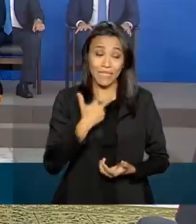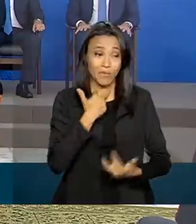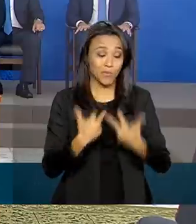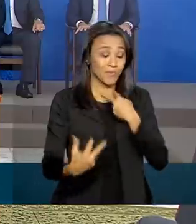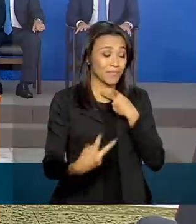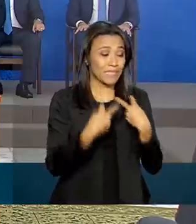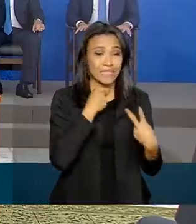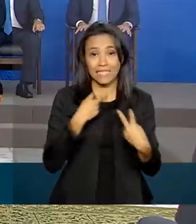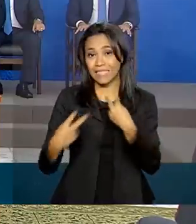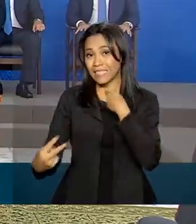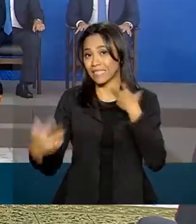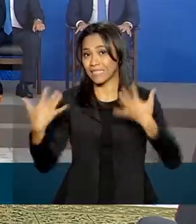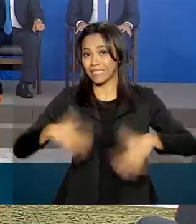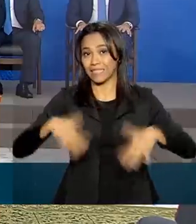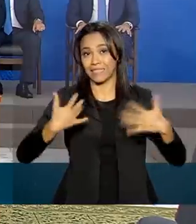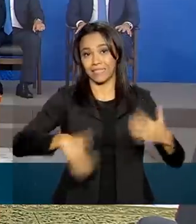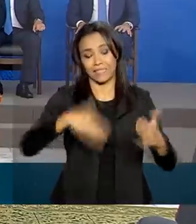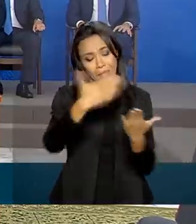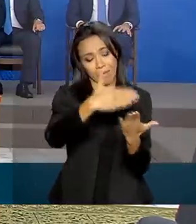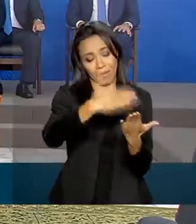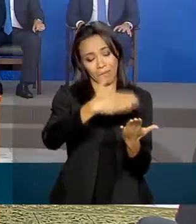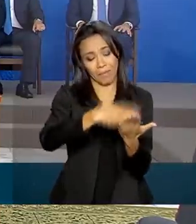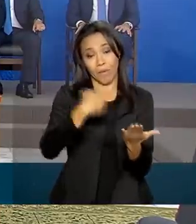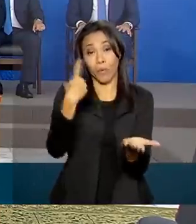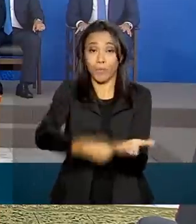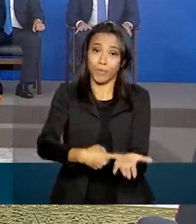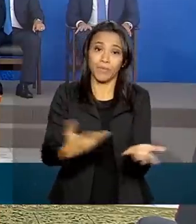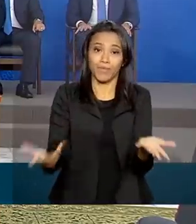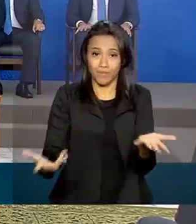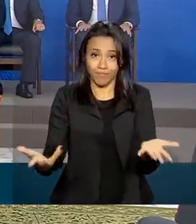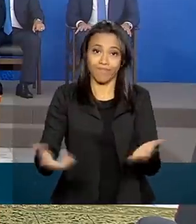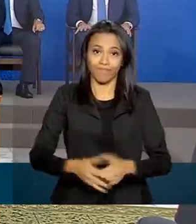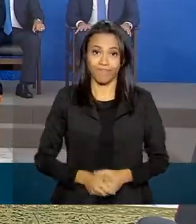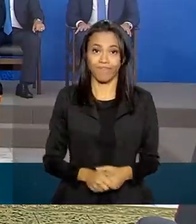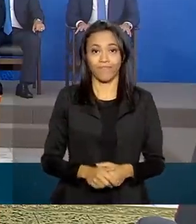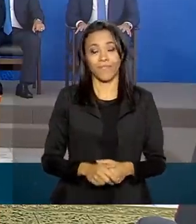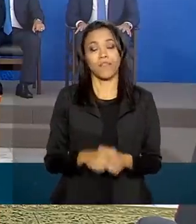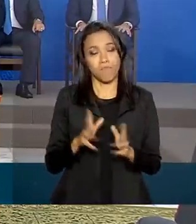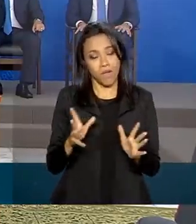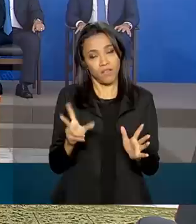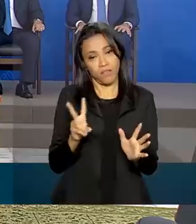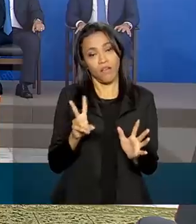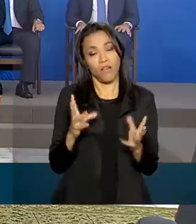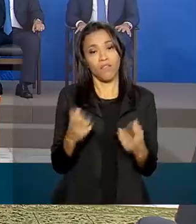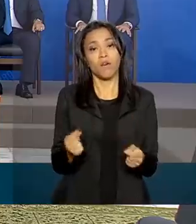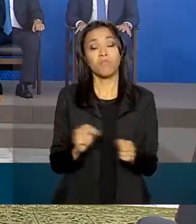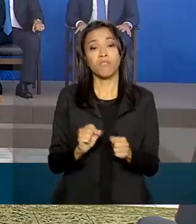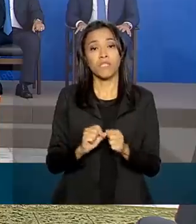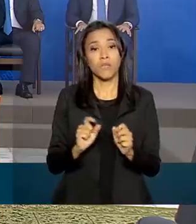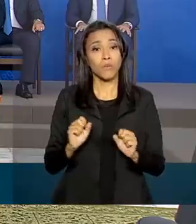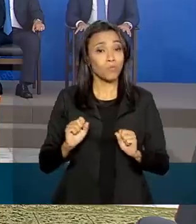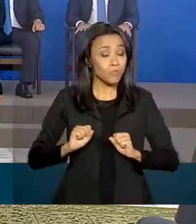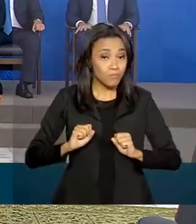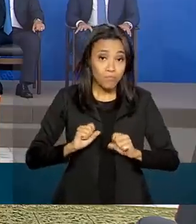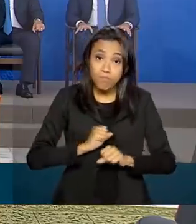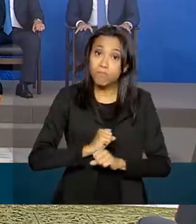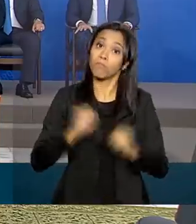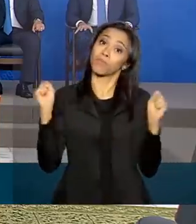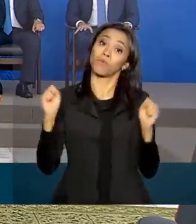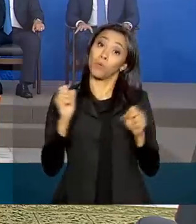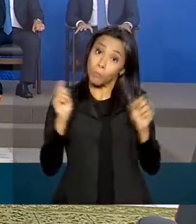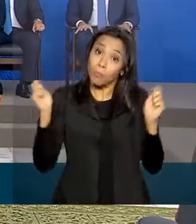é bastante intensa né mas fazendo e faremos o possível para ouvir então nesse momento